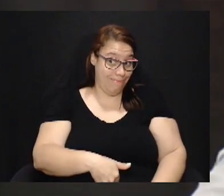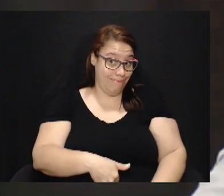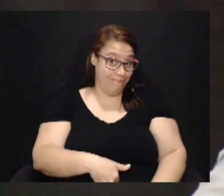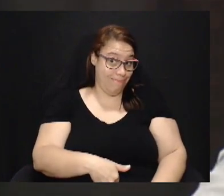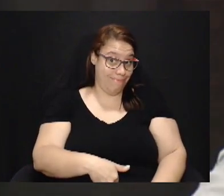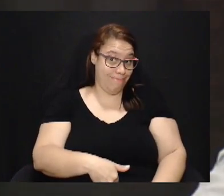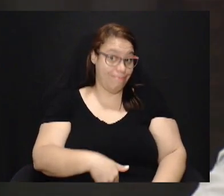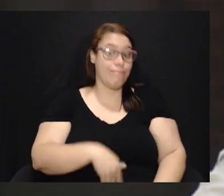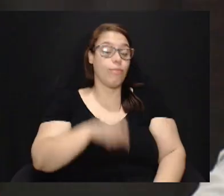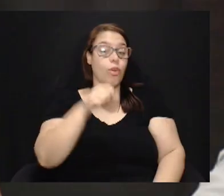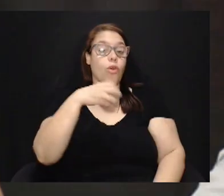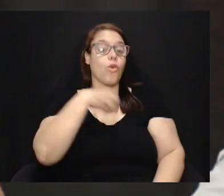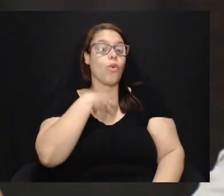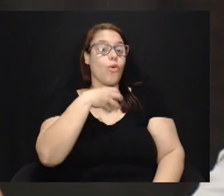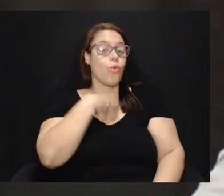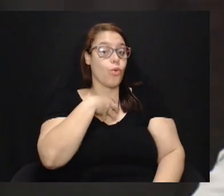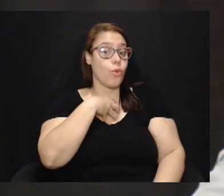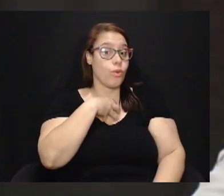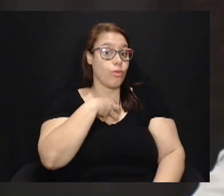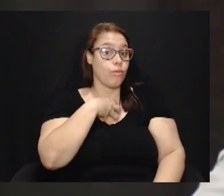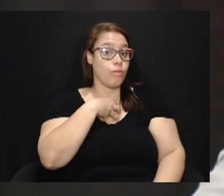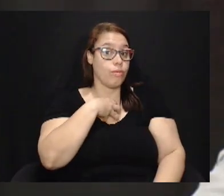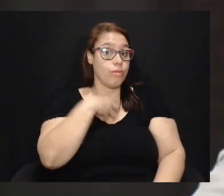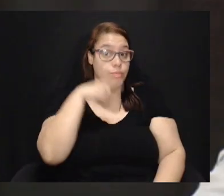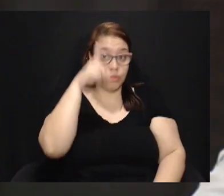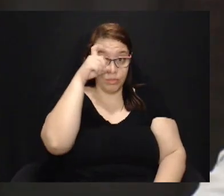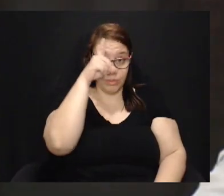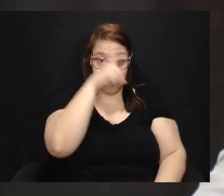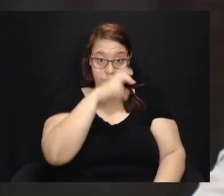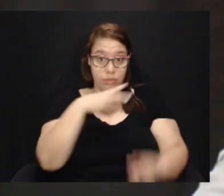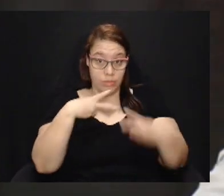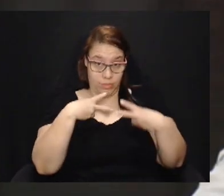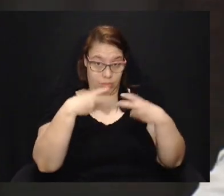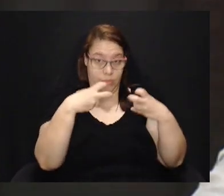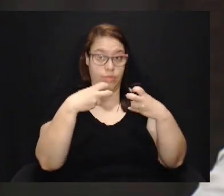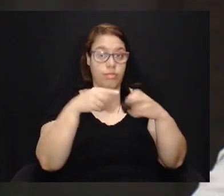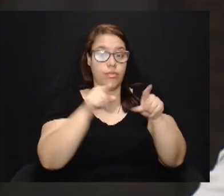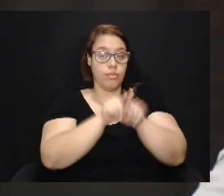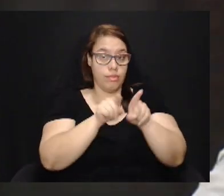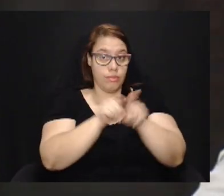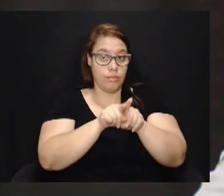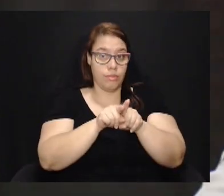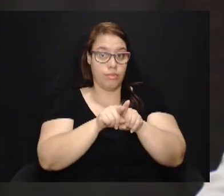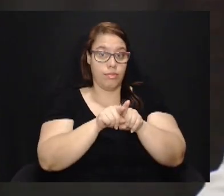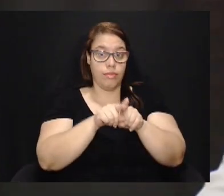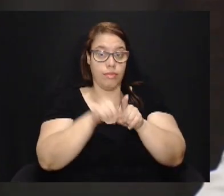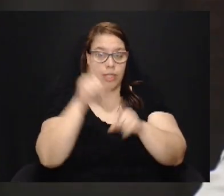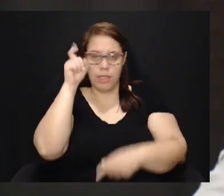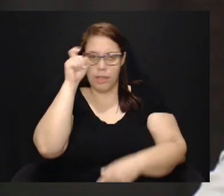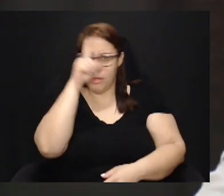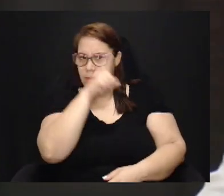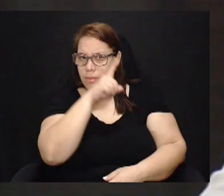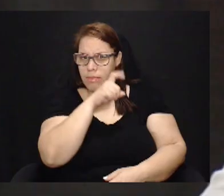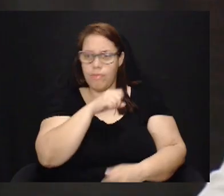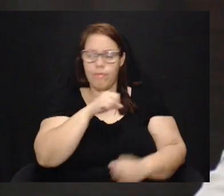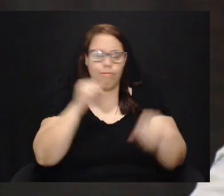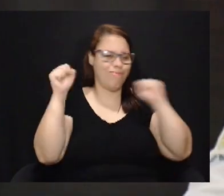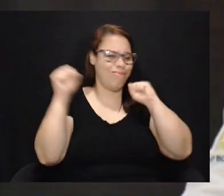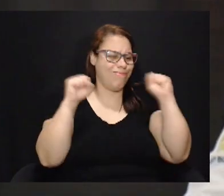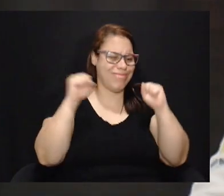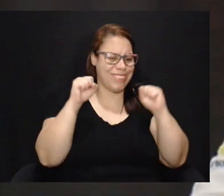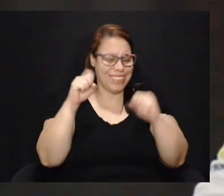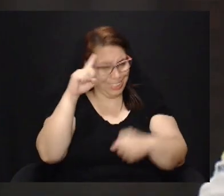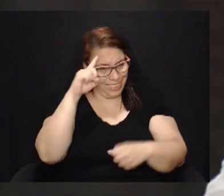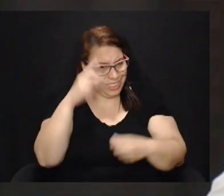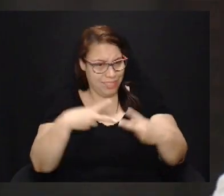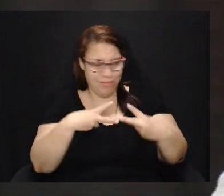estou sentindo, né? Nós temos dificuldade de nos perceber também, né? Porque nessa correria, nessa coisa agitada que a gente não se